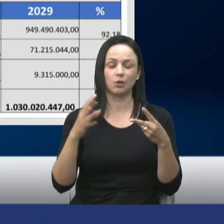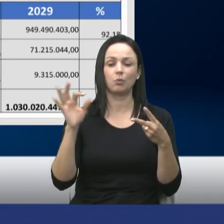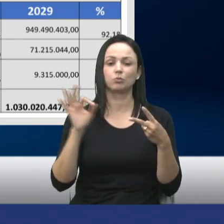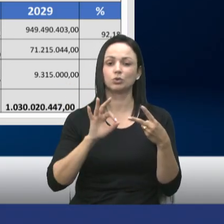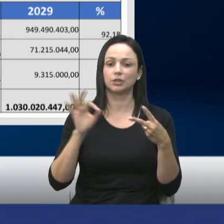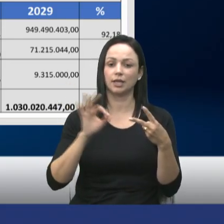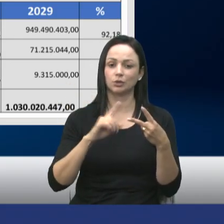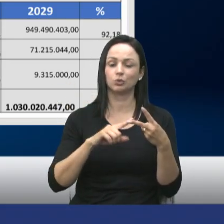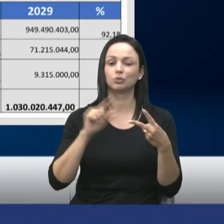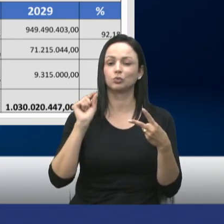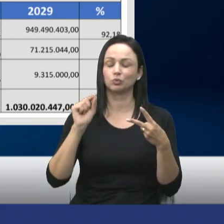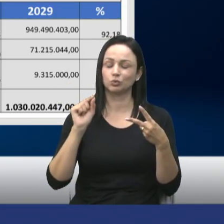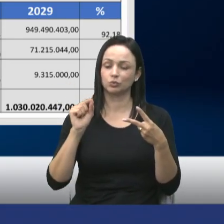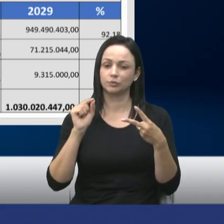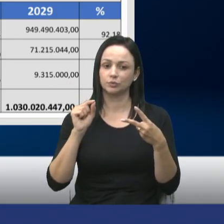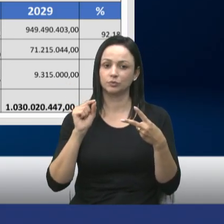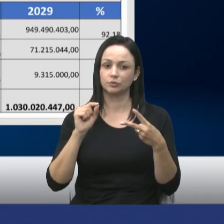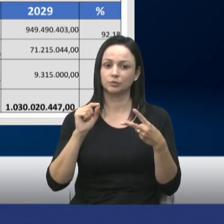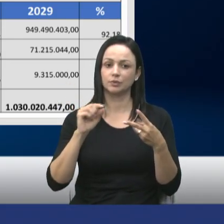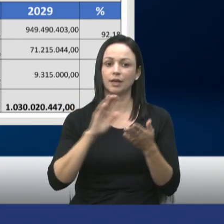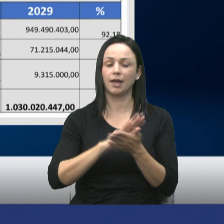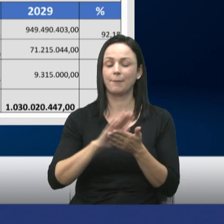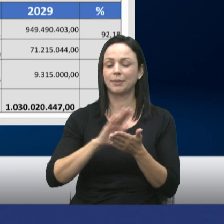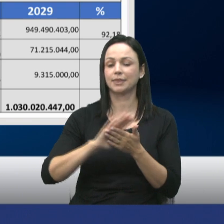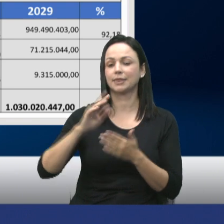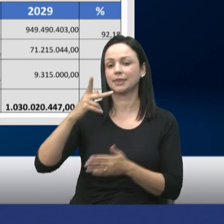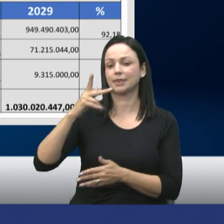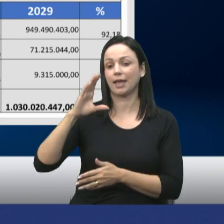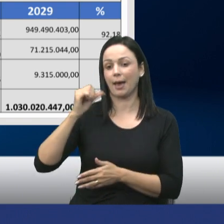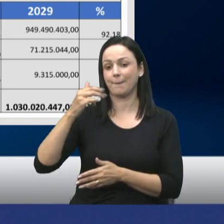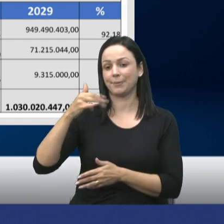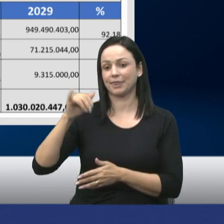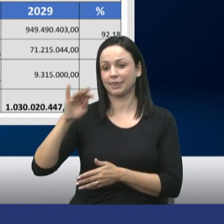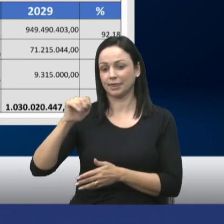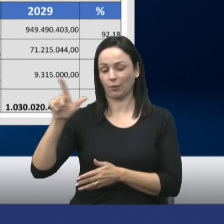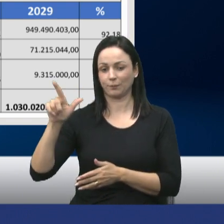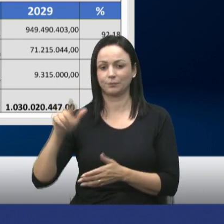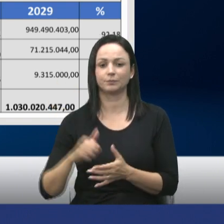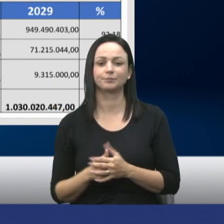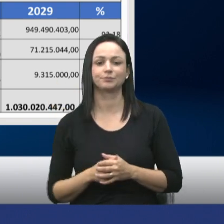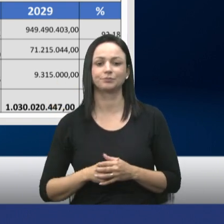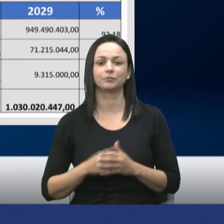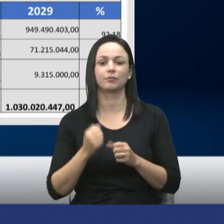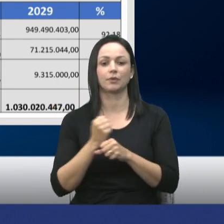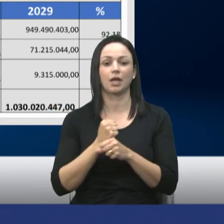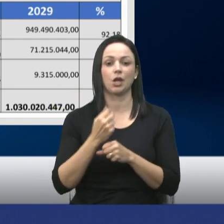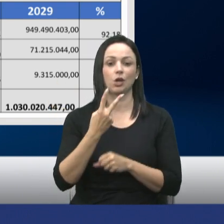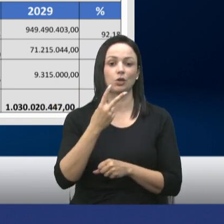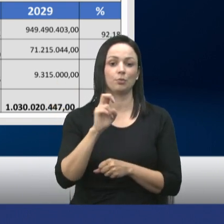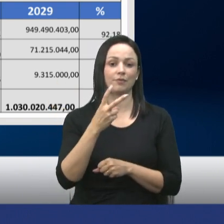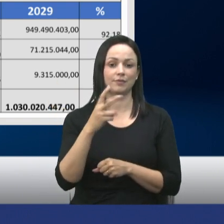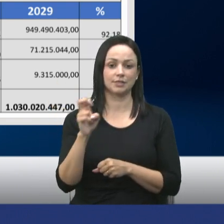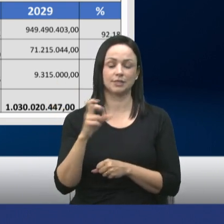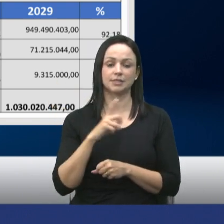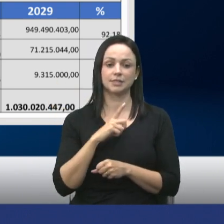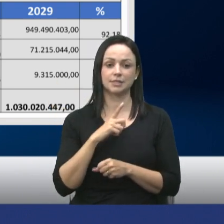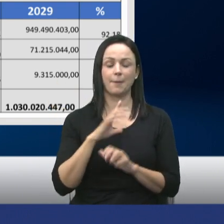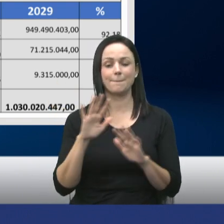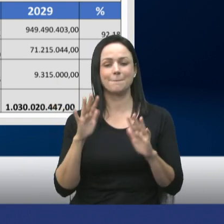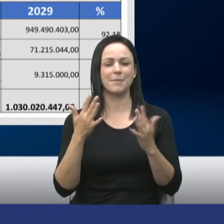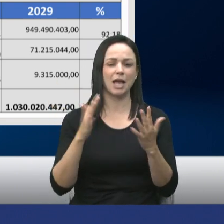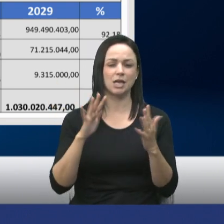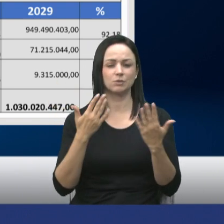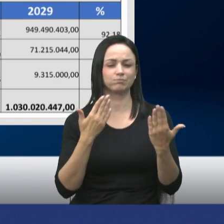5,74% foi referente às despesas de capital. Nesse ano de 2025, nós estamos estimando